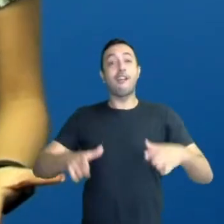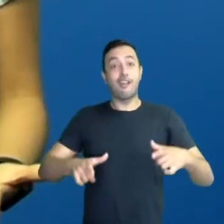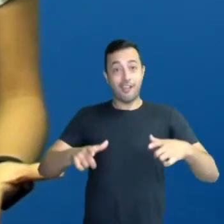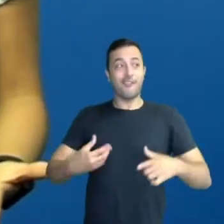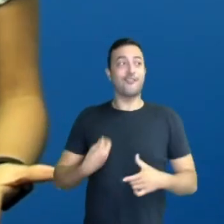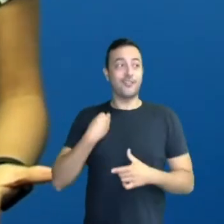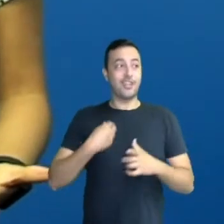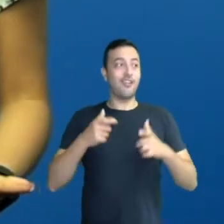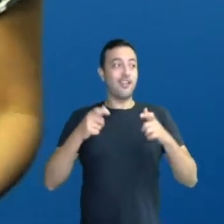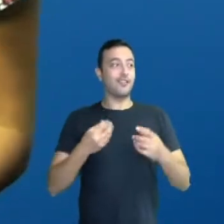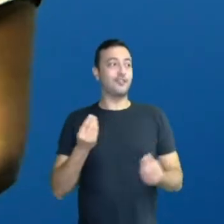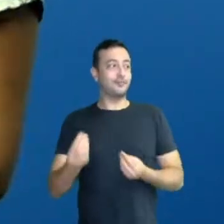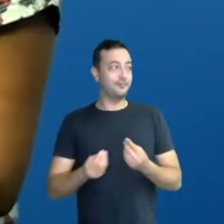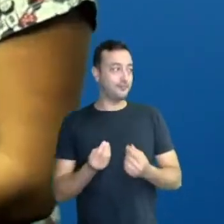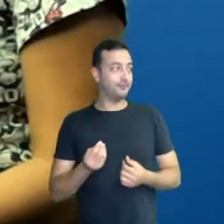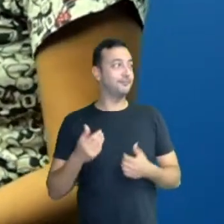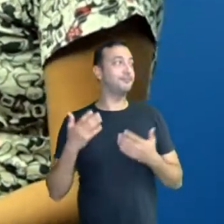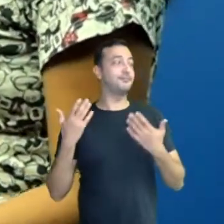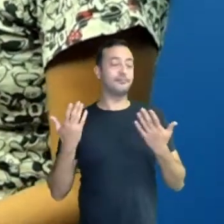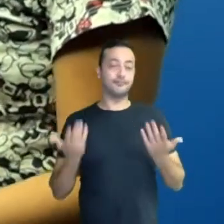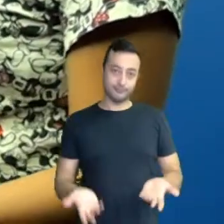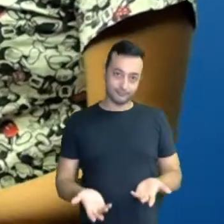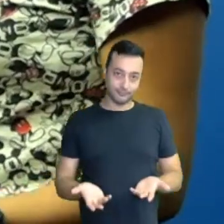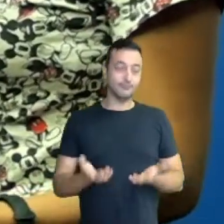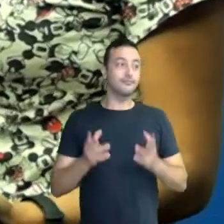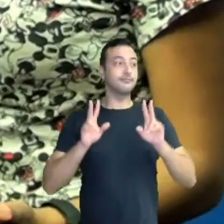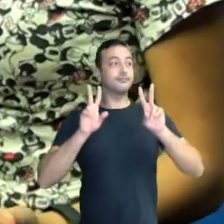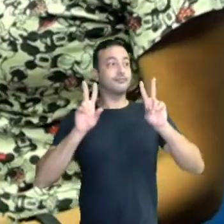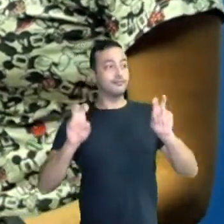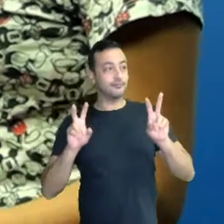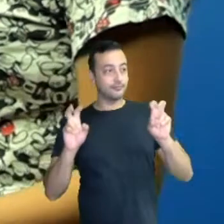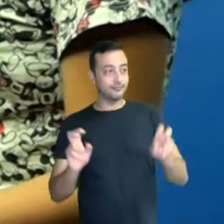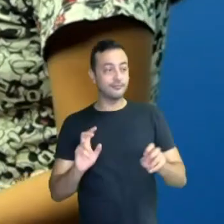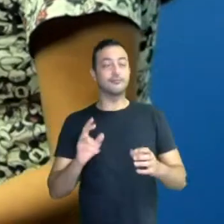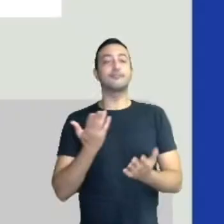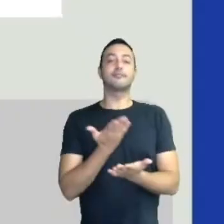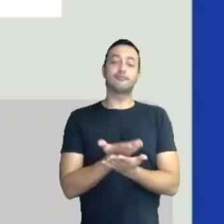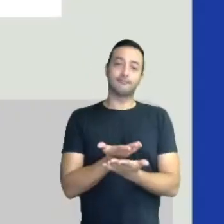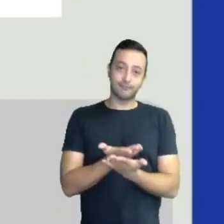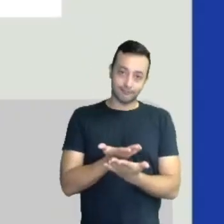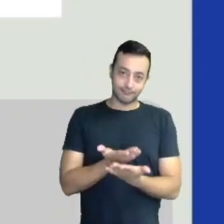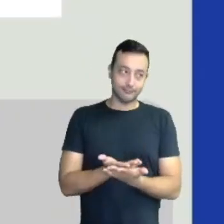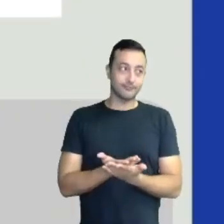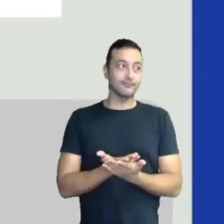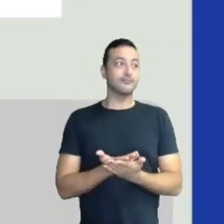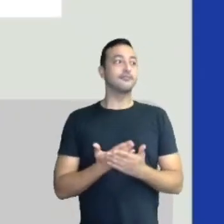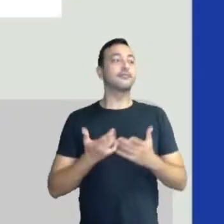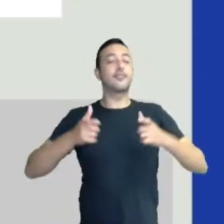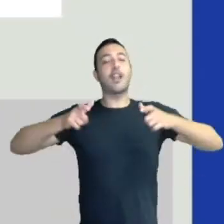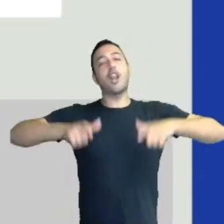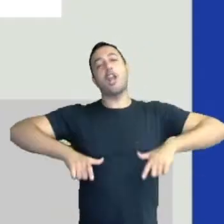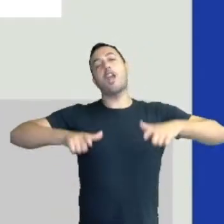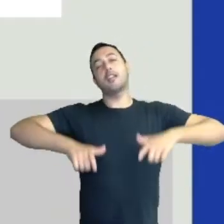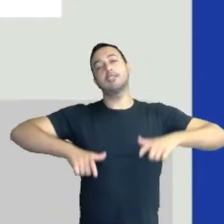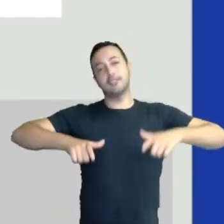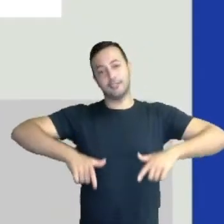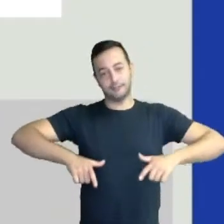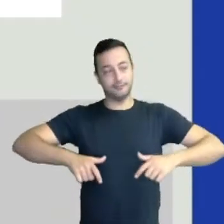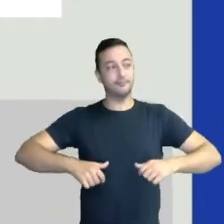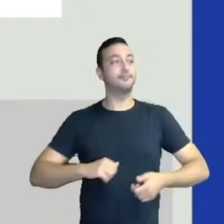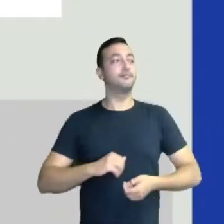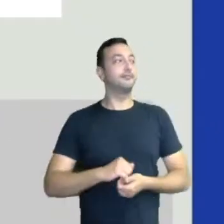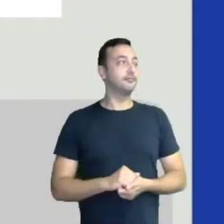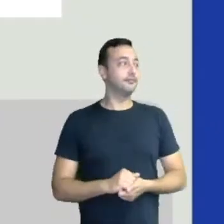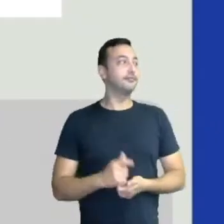gente vive, tá bom? Então, um dos nossos temas de nossas aulas foi qual é localização. Tá aqui,